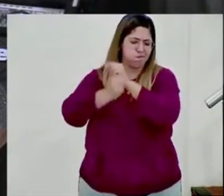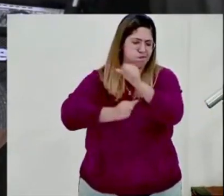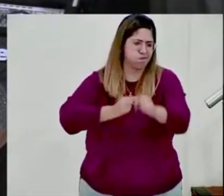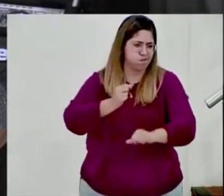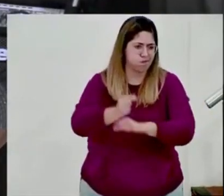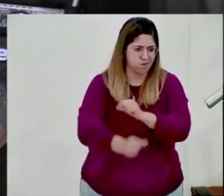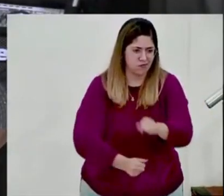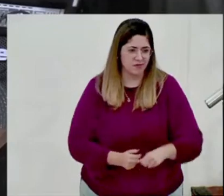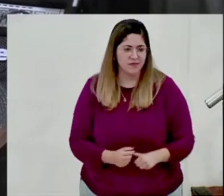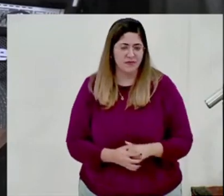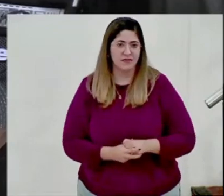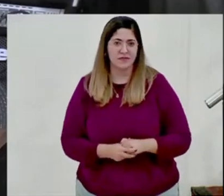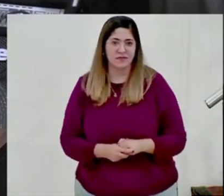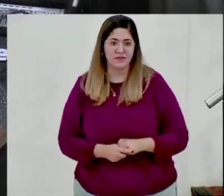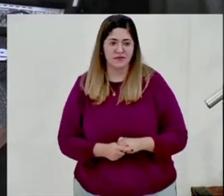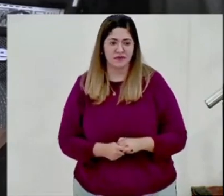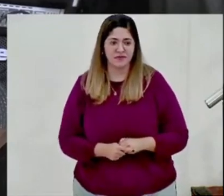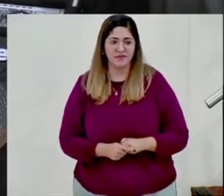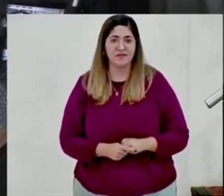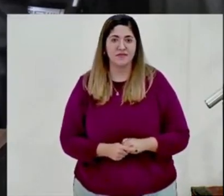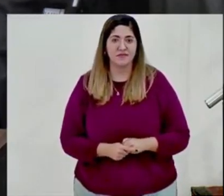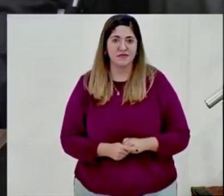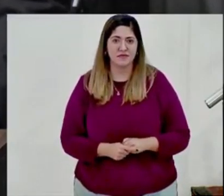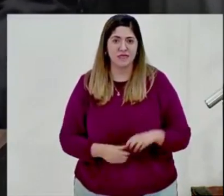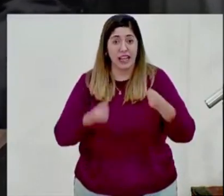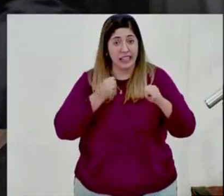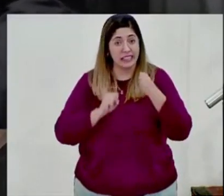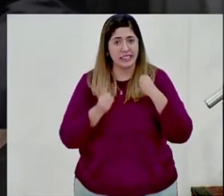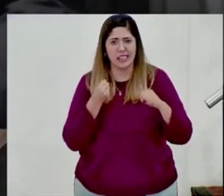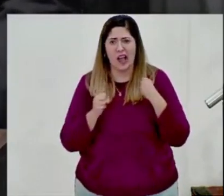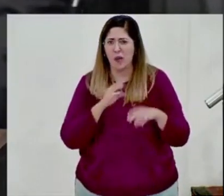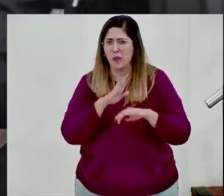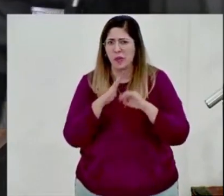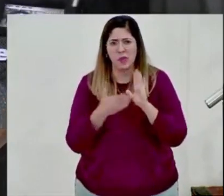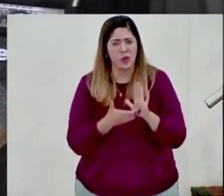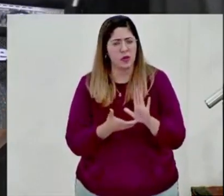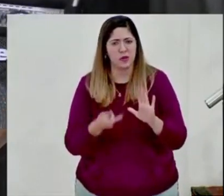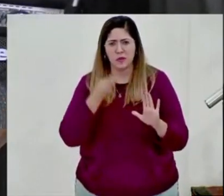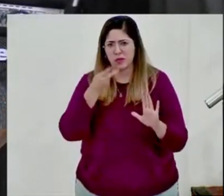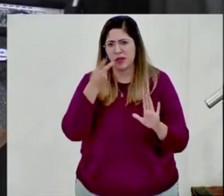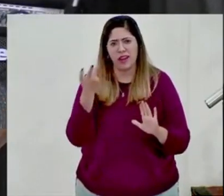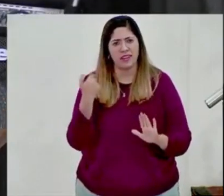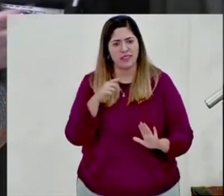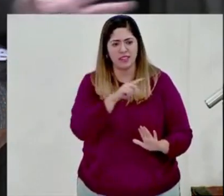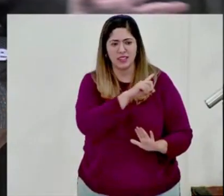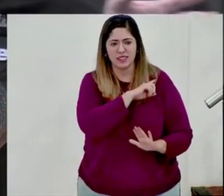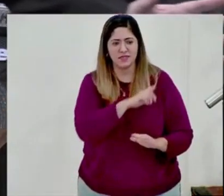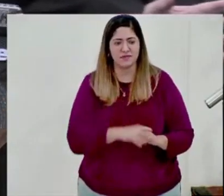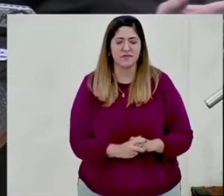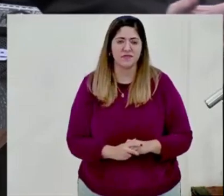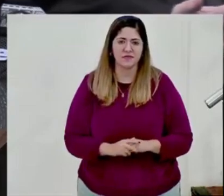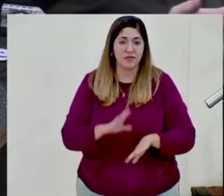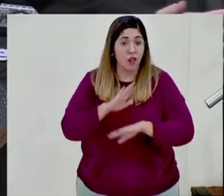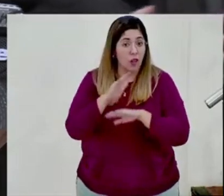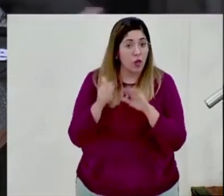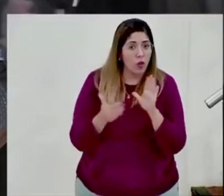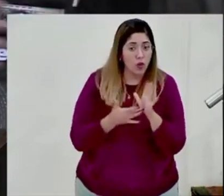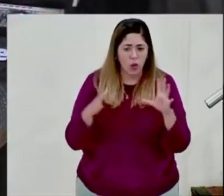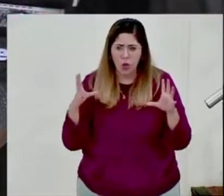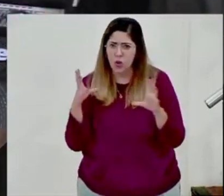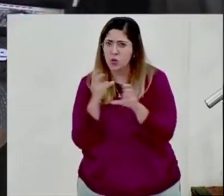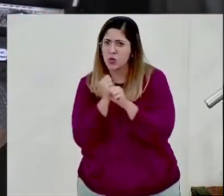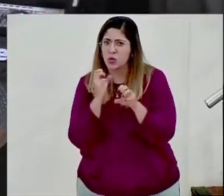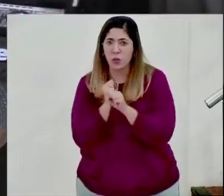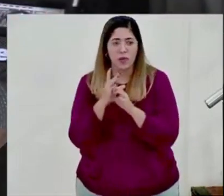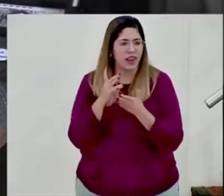Salmos tem uma propriedade que nenhum outro livro da Bíblia tem. O livro dos Salmos unifica a Bíblia